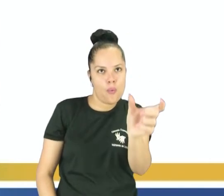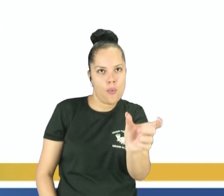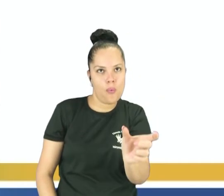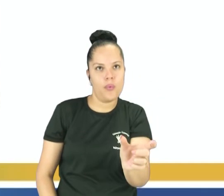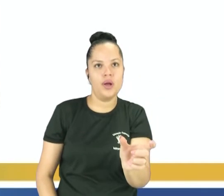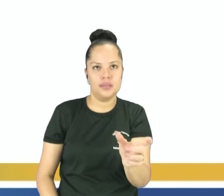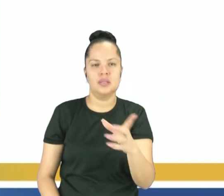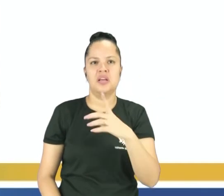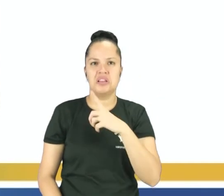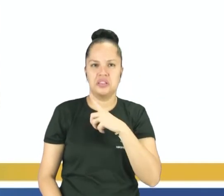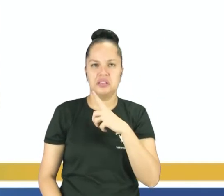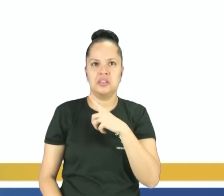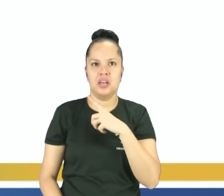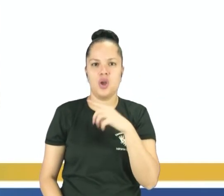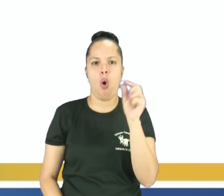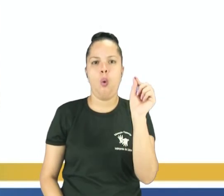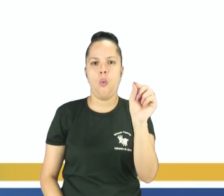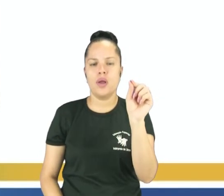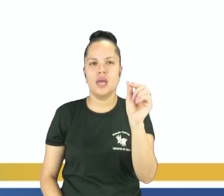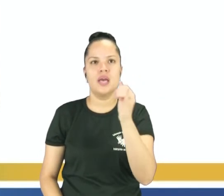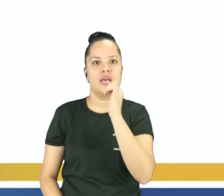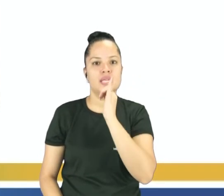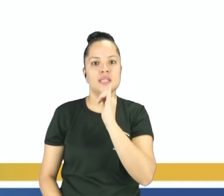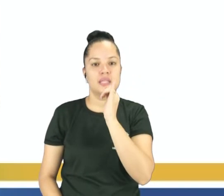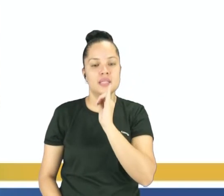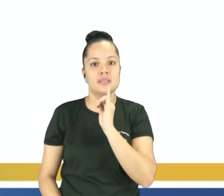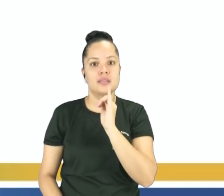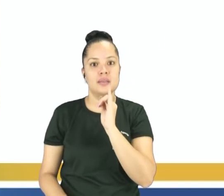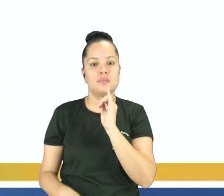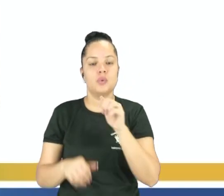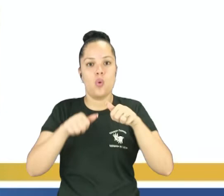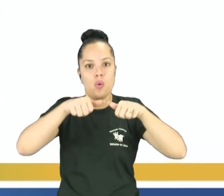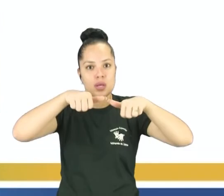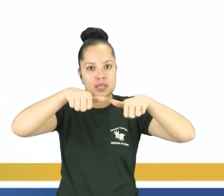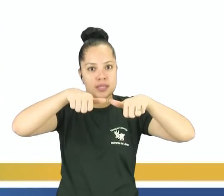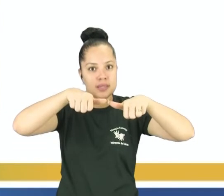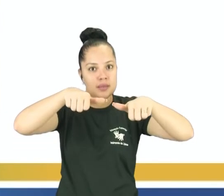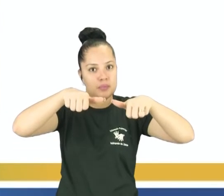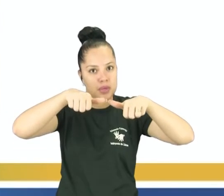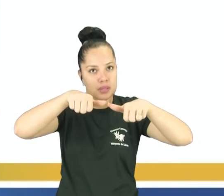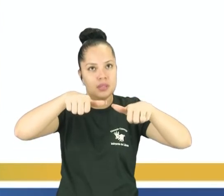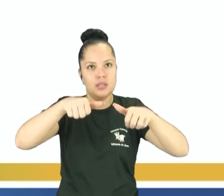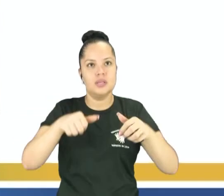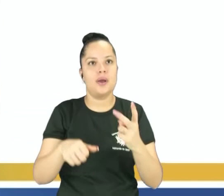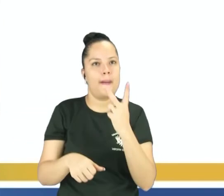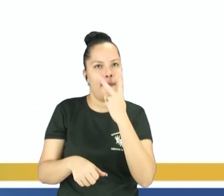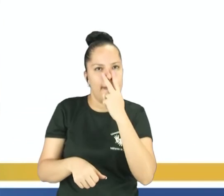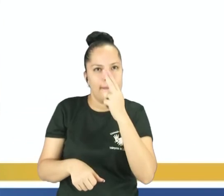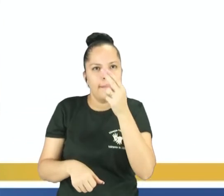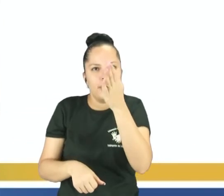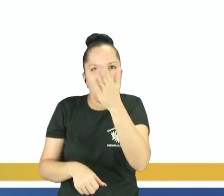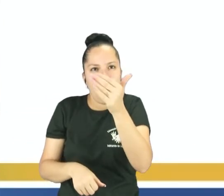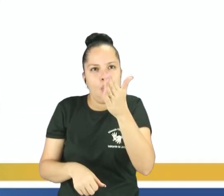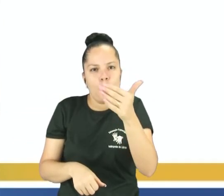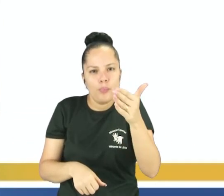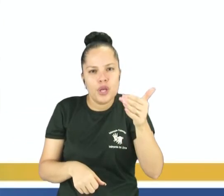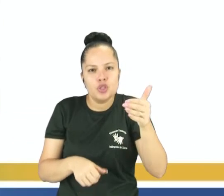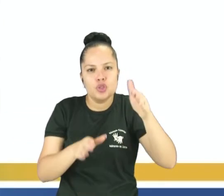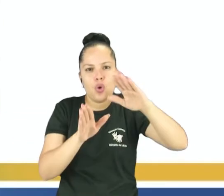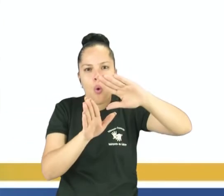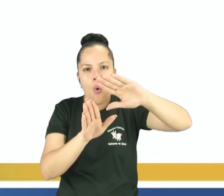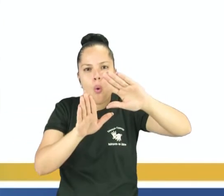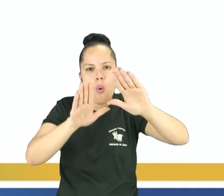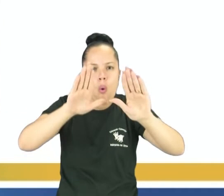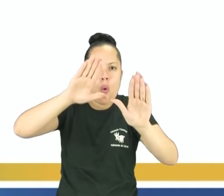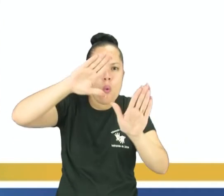temos mais de um tipo de simetria. Nós temos, por exemplo, esses três peixinhos aqui, ó, parece que eles estão